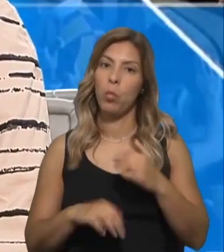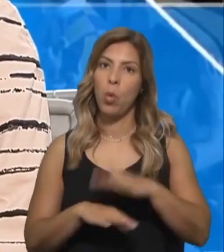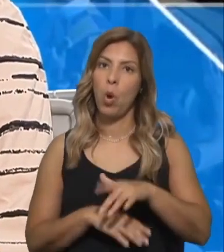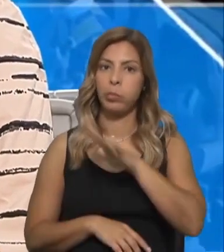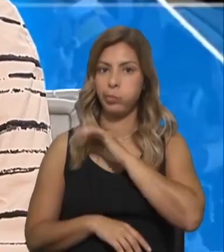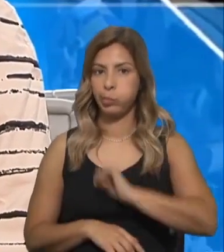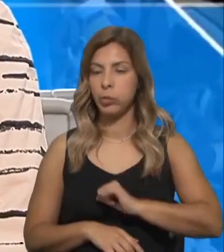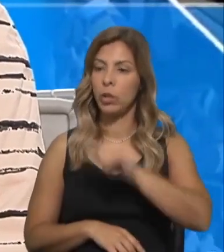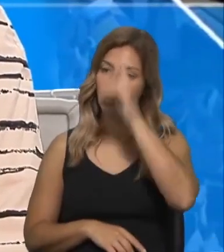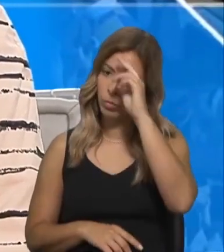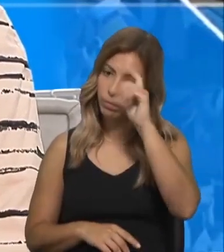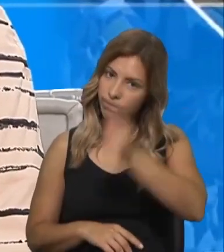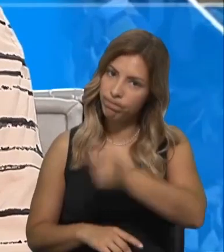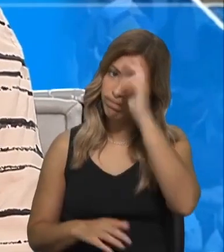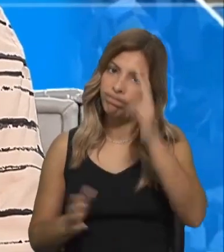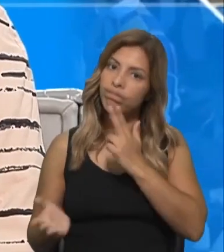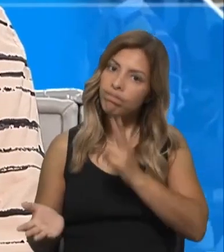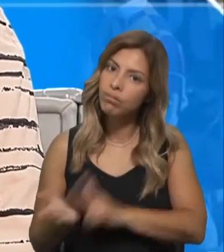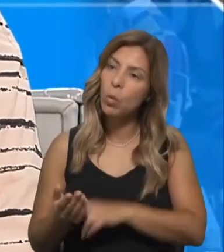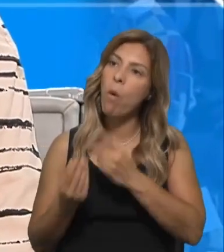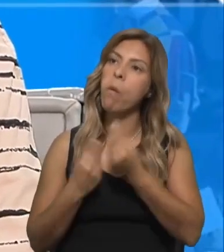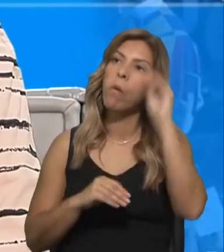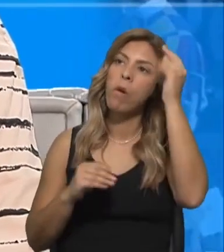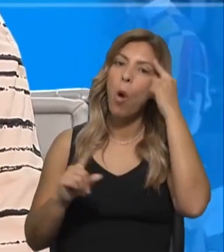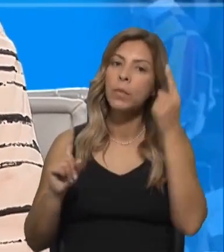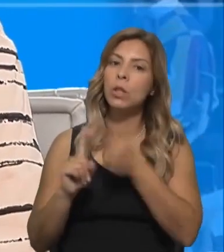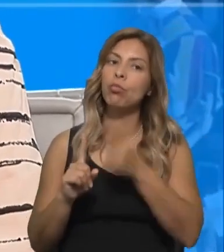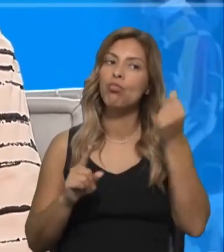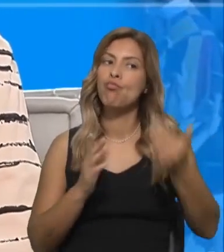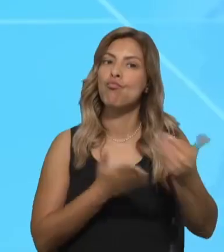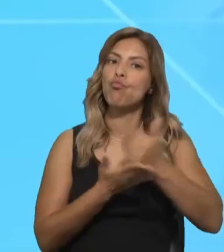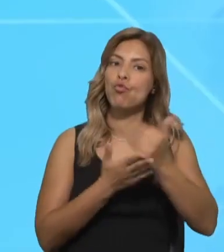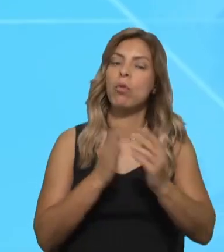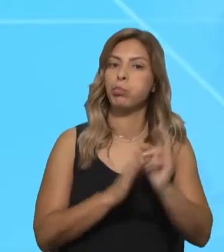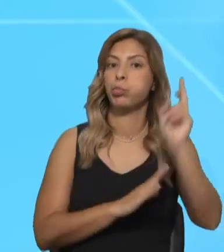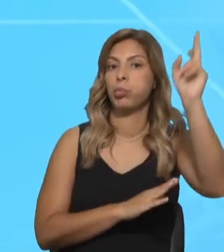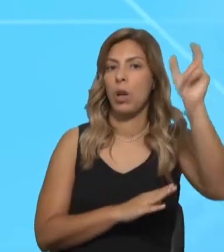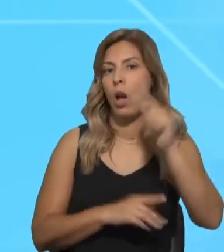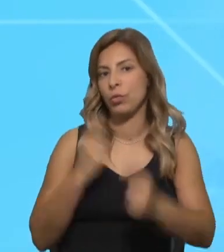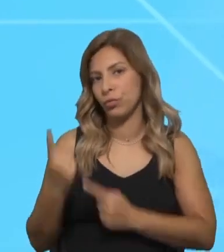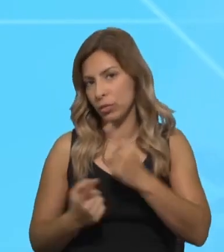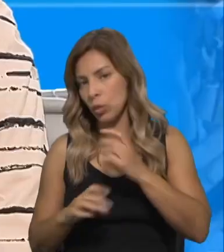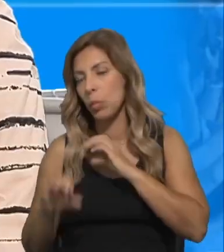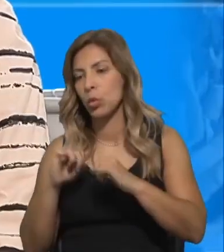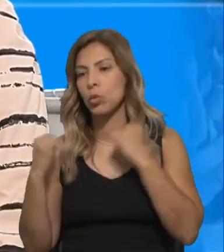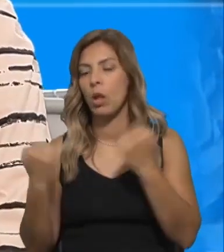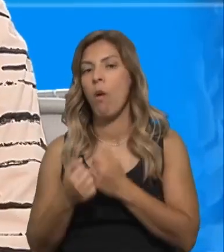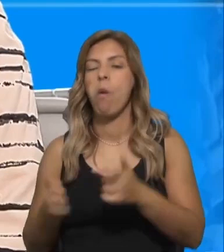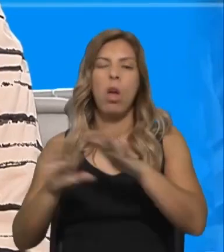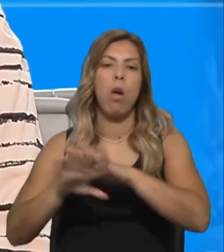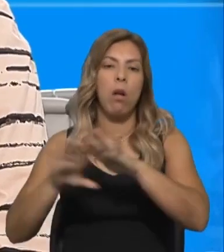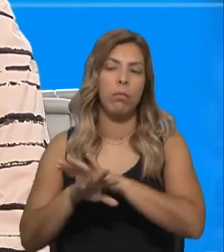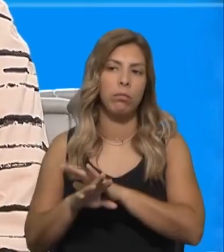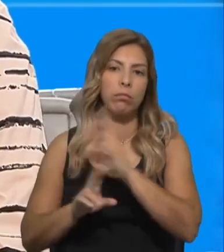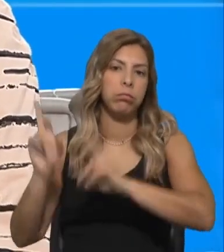de respeitarem a verdade em vez de esquemas e objetivos para os quais muitas vezes são usados os média e, por isso, vítimas, de certo